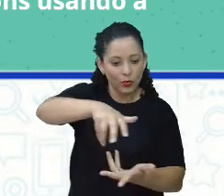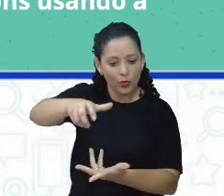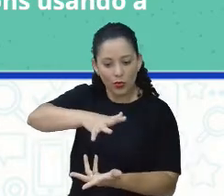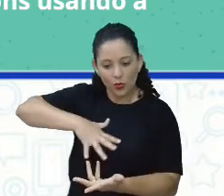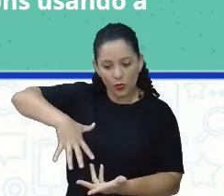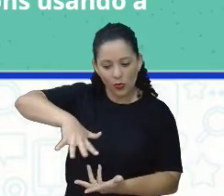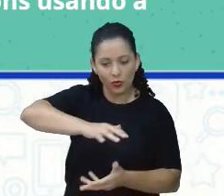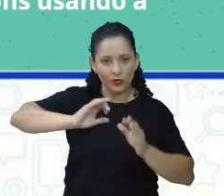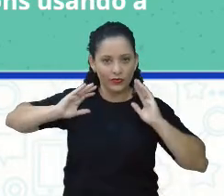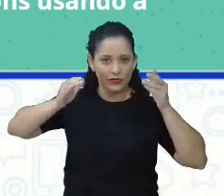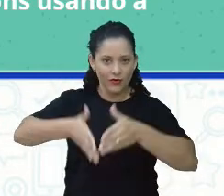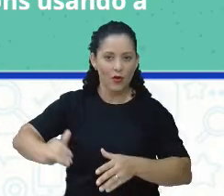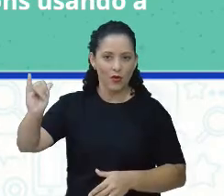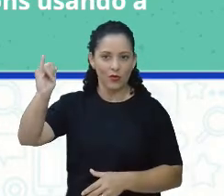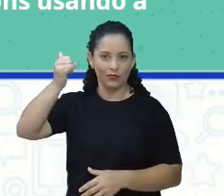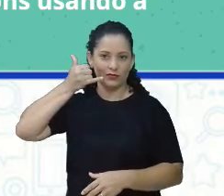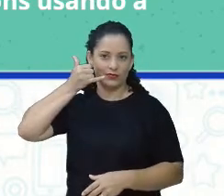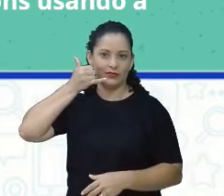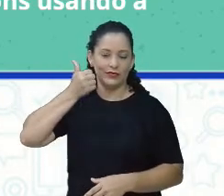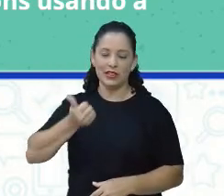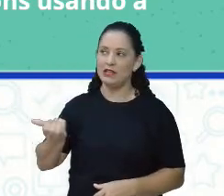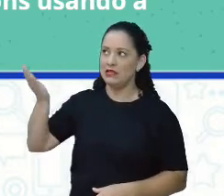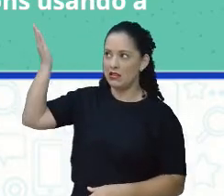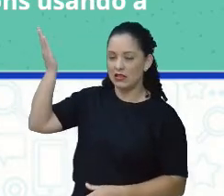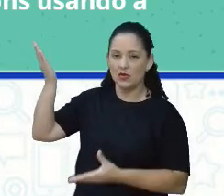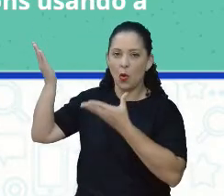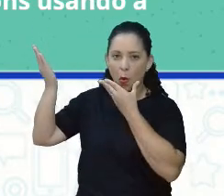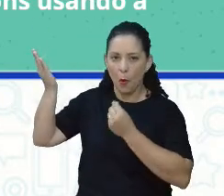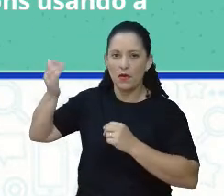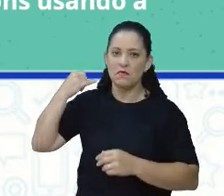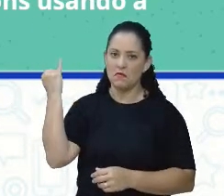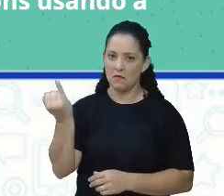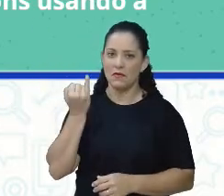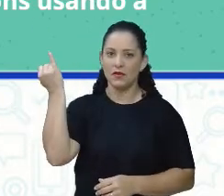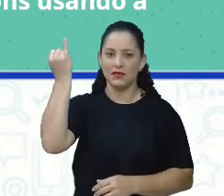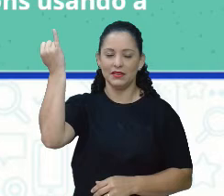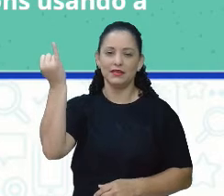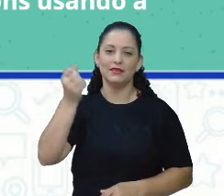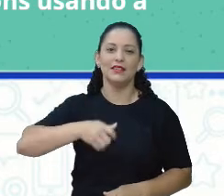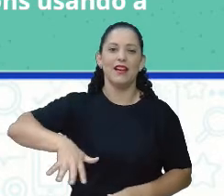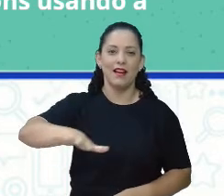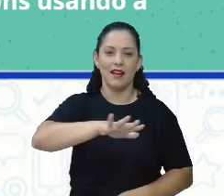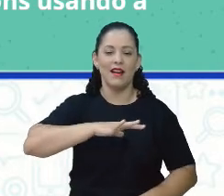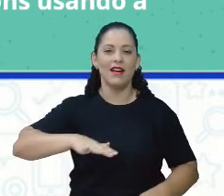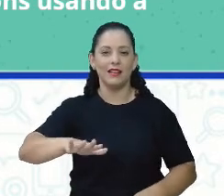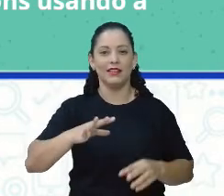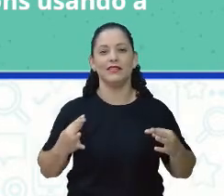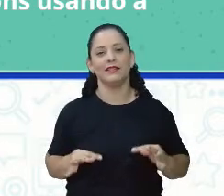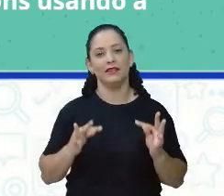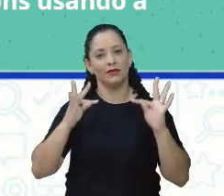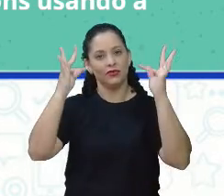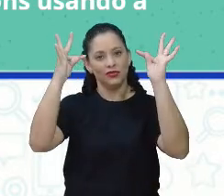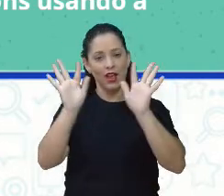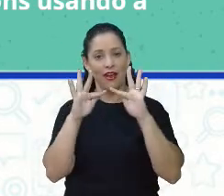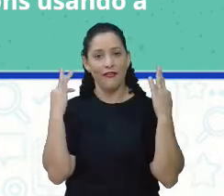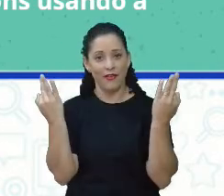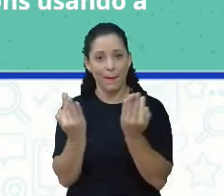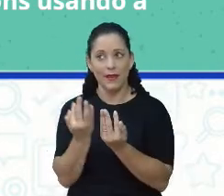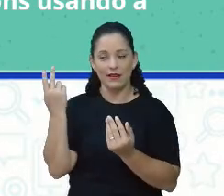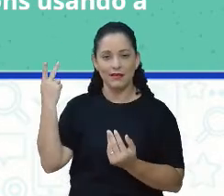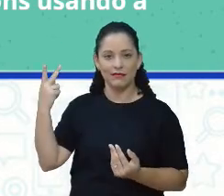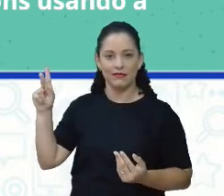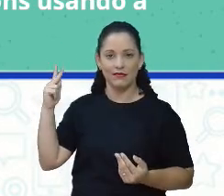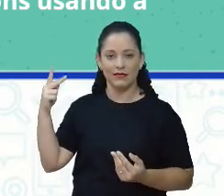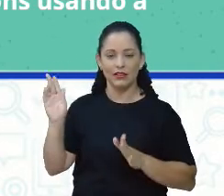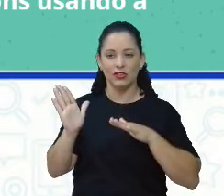Olha a importância desse moço para a história da comunicação mundial, né? Sua família estudava